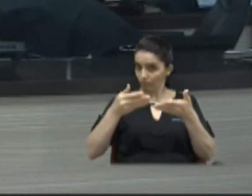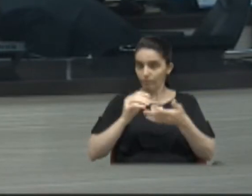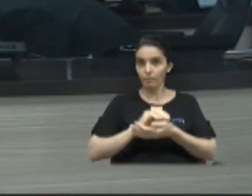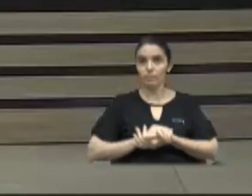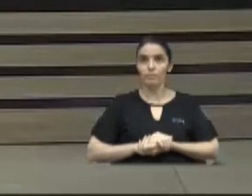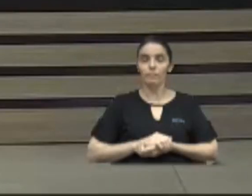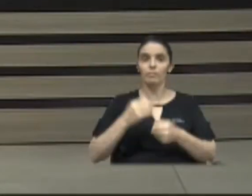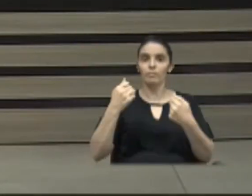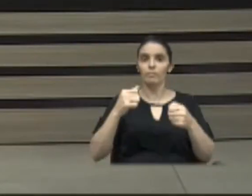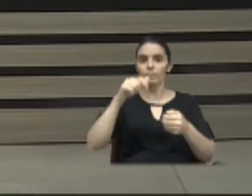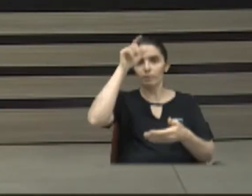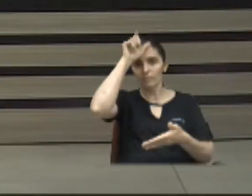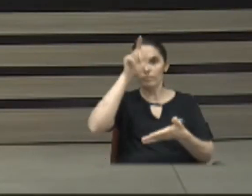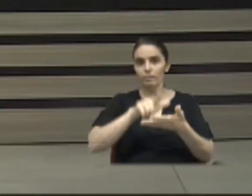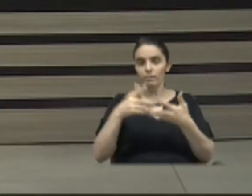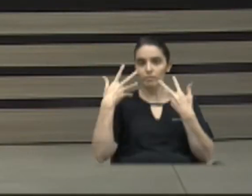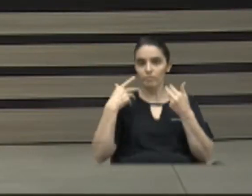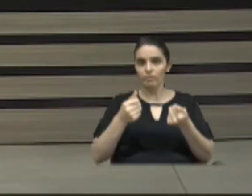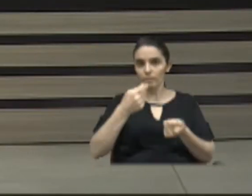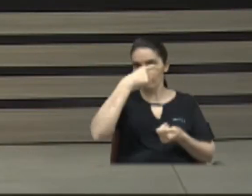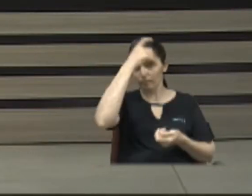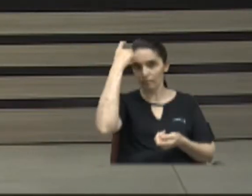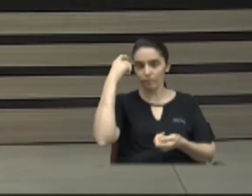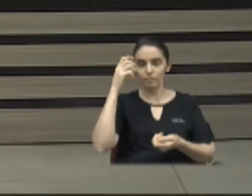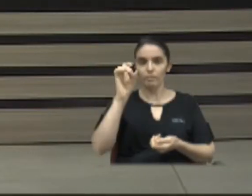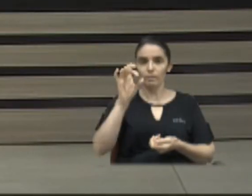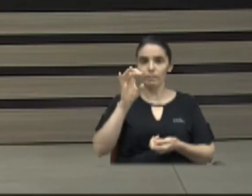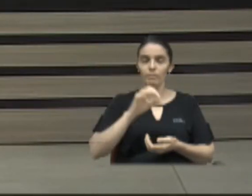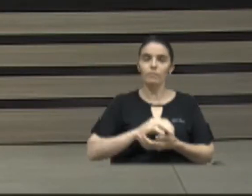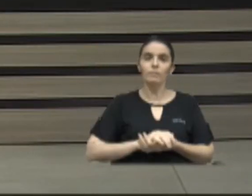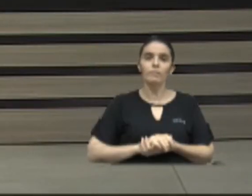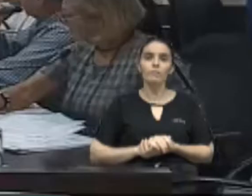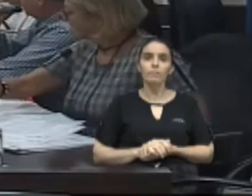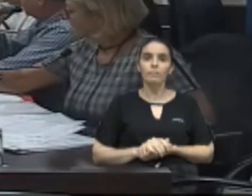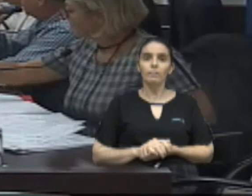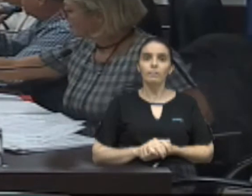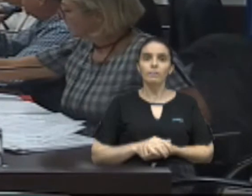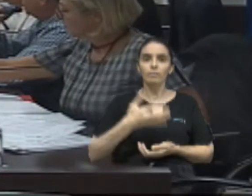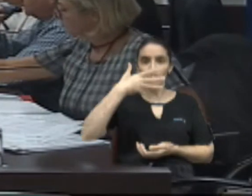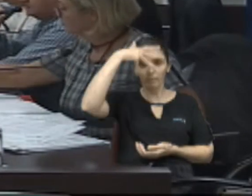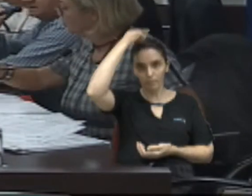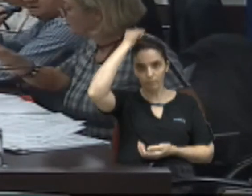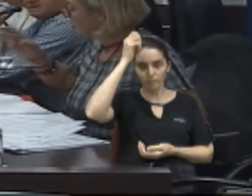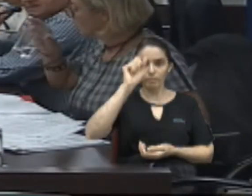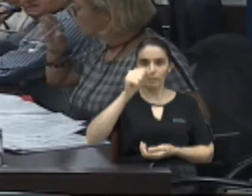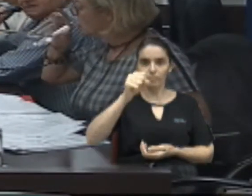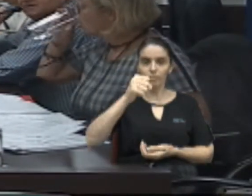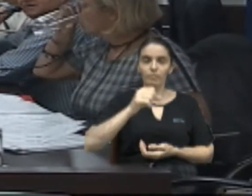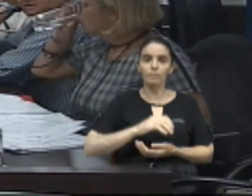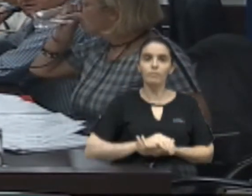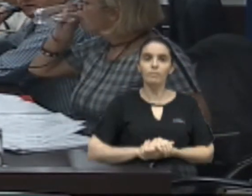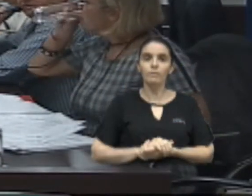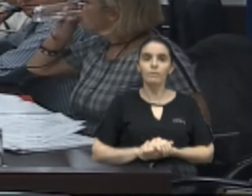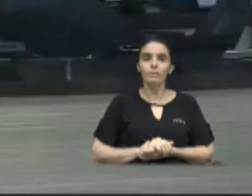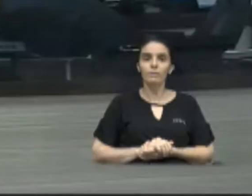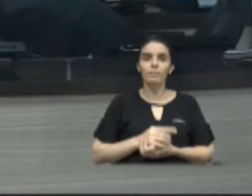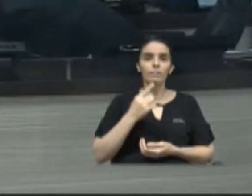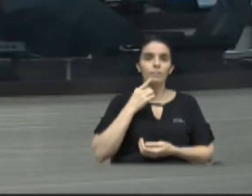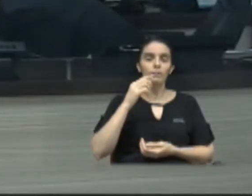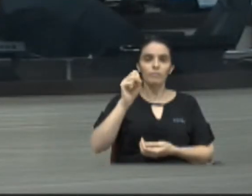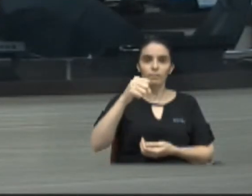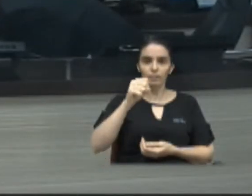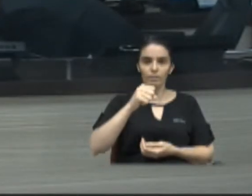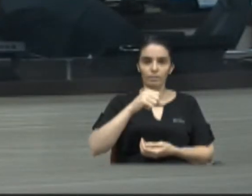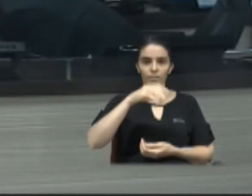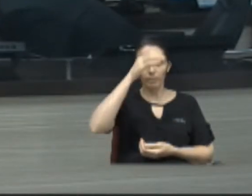Obrigado. Preciso da anuência dos líderes, o Marco Xavier. Sim, presidente. Toninho. Sim. Leiton. Sim,